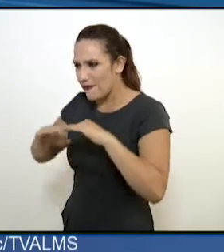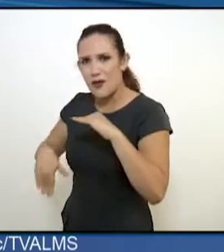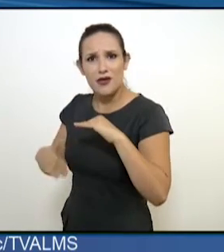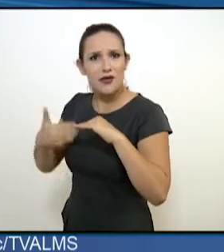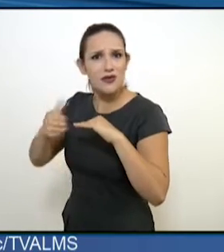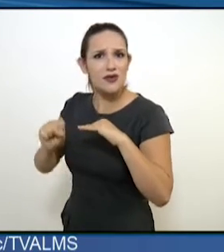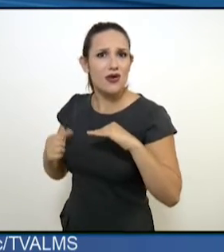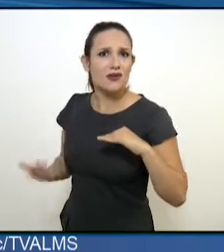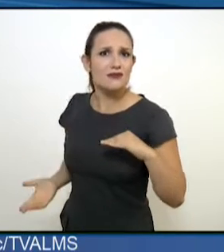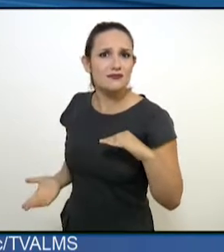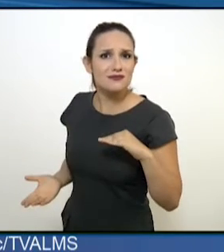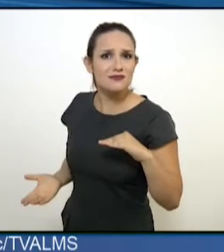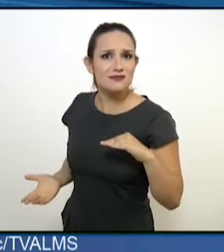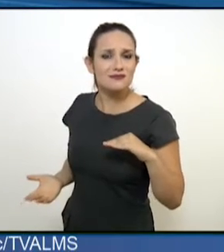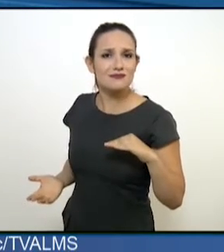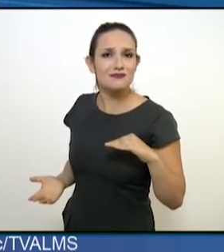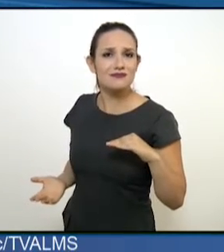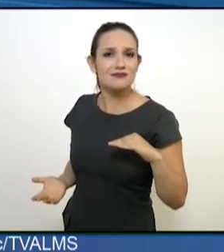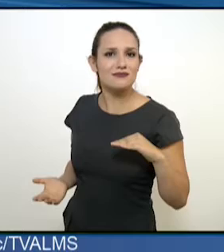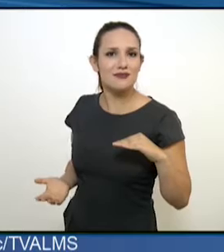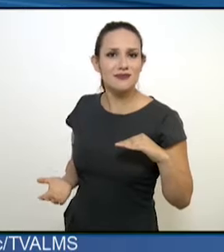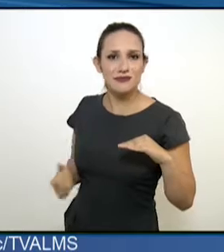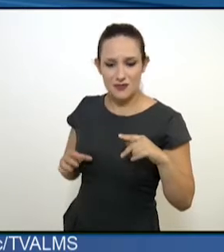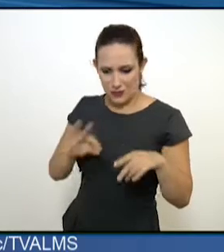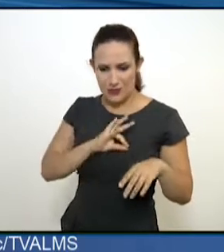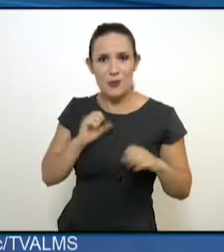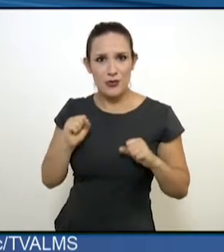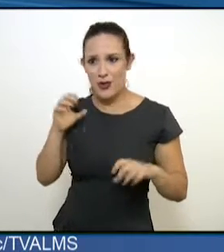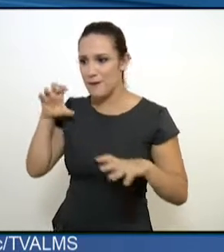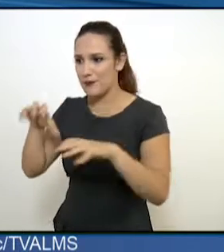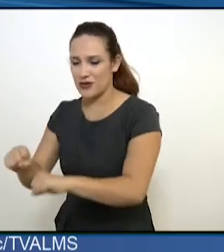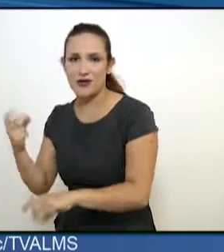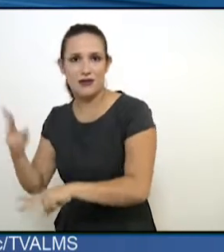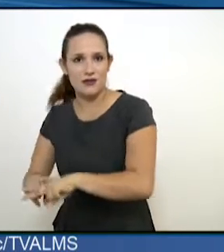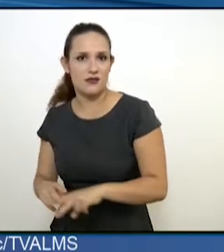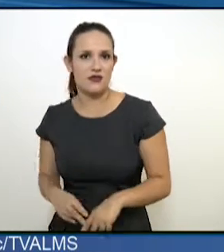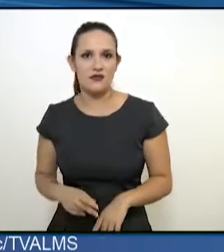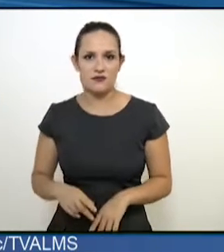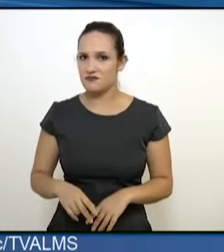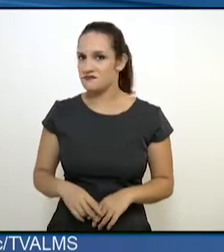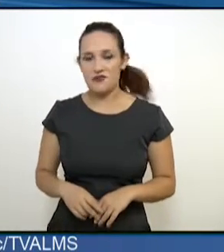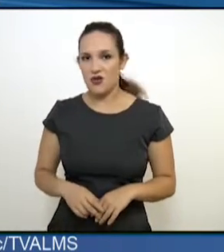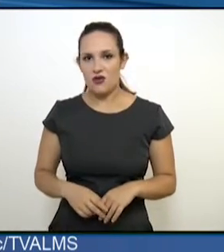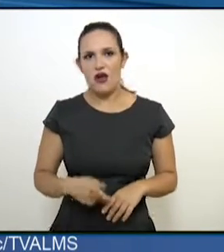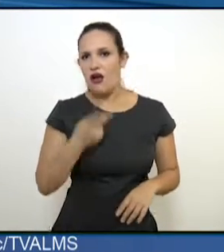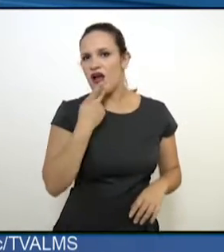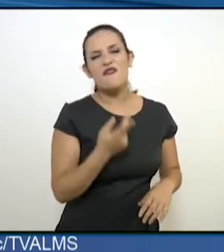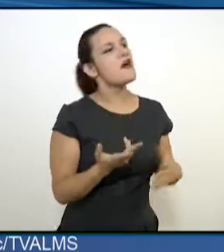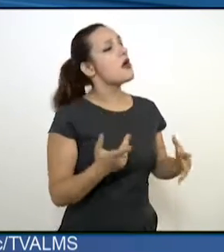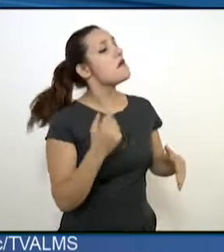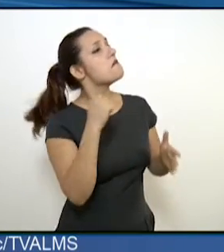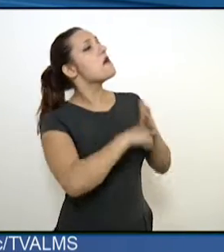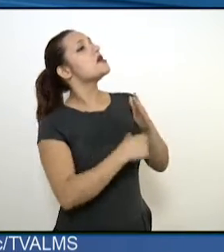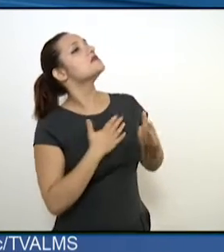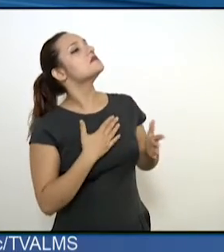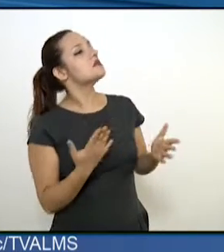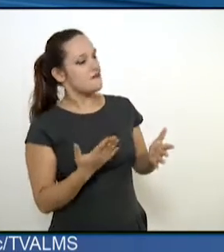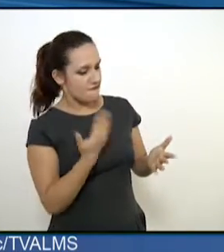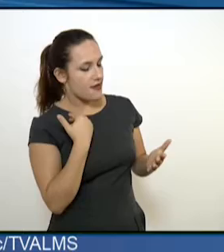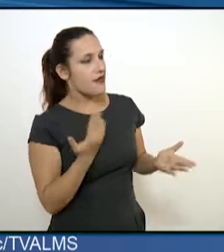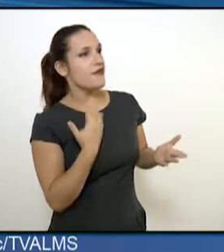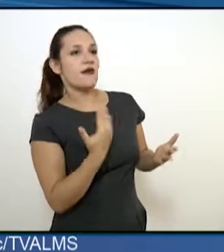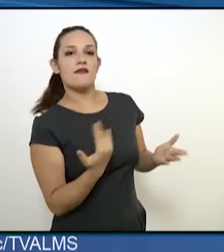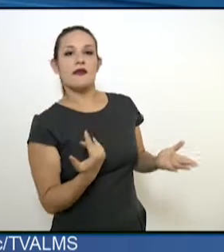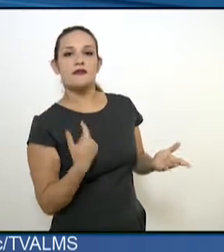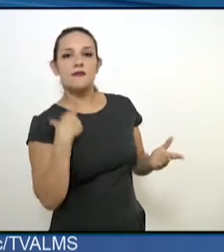porque o Exército não tem poder de polícia, vai prender menor, e eles diziam assim, bate em mim, vem cá, e querendo dar rasteira no